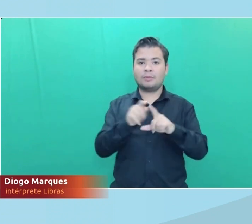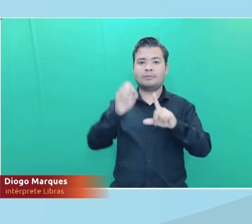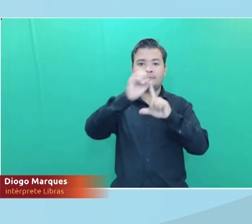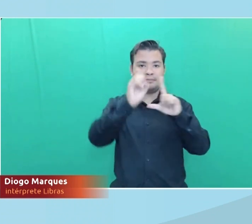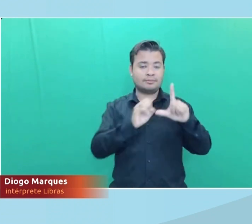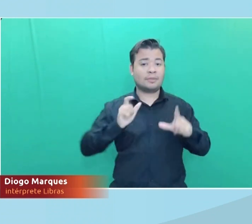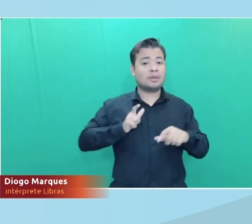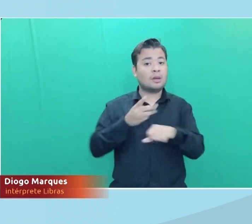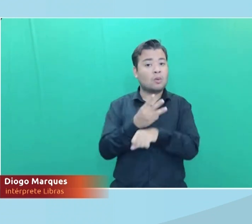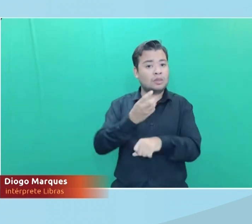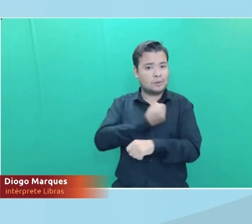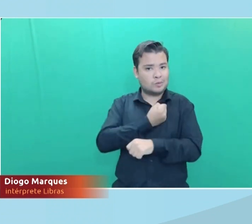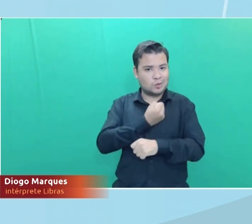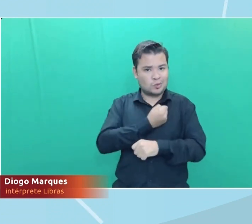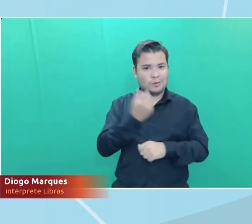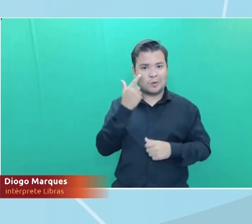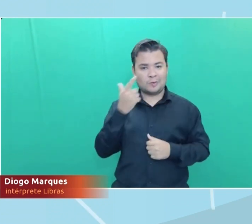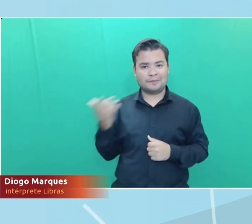é o